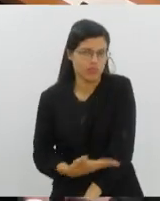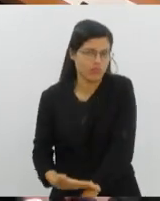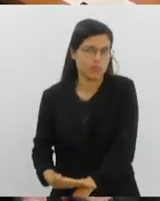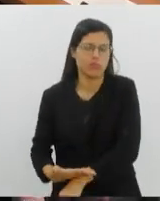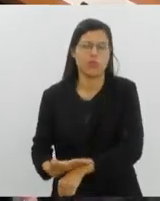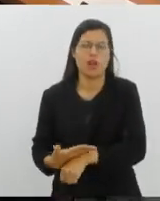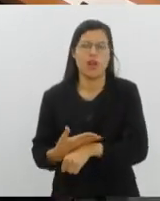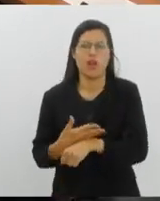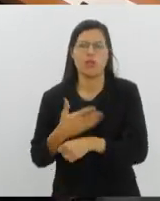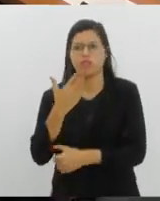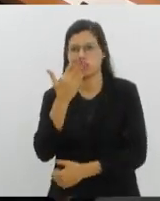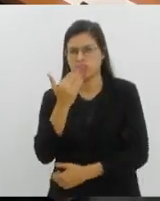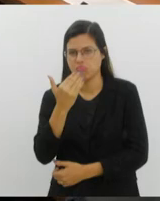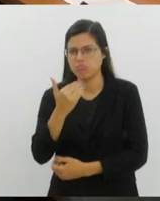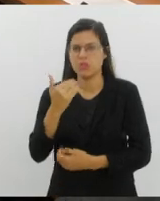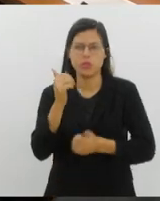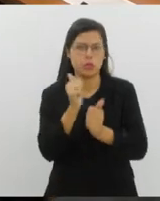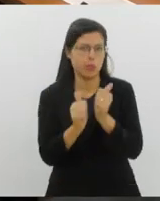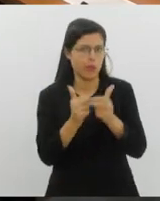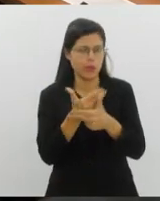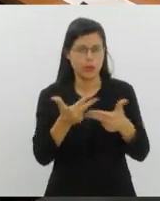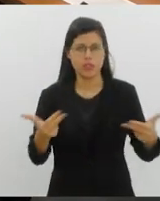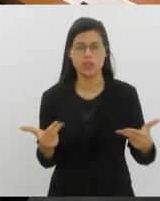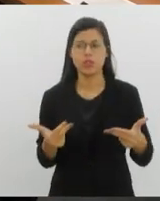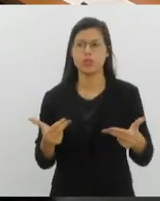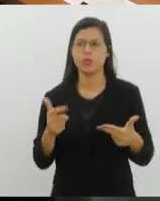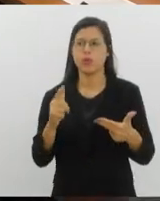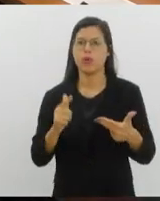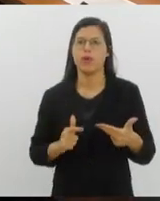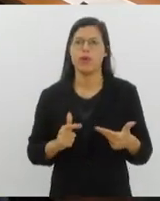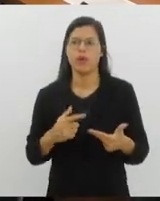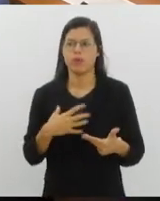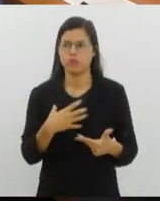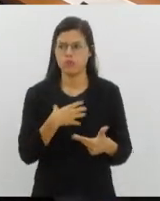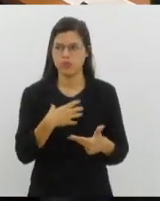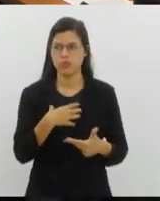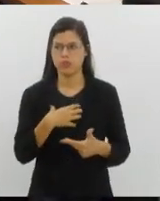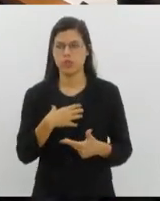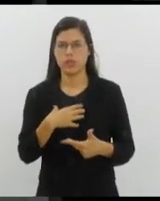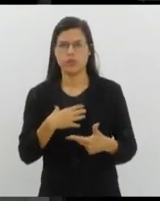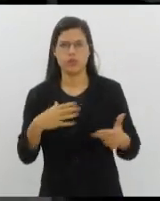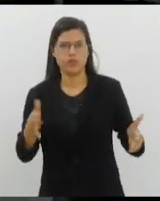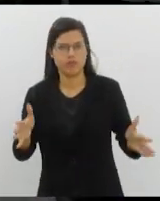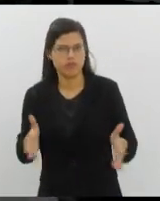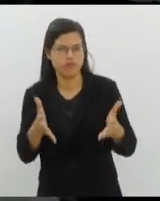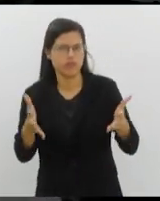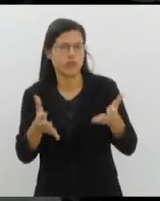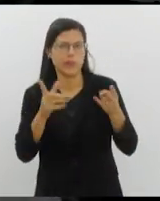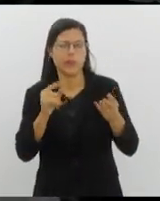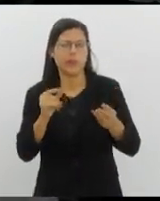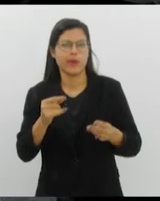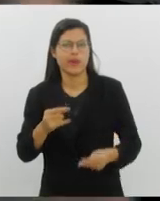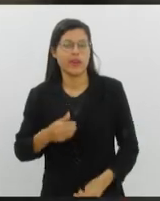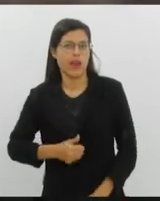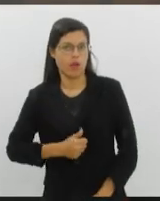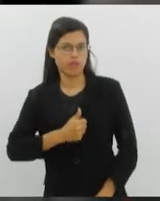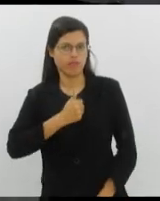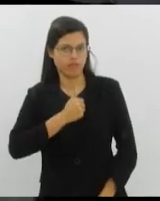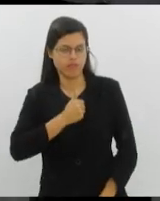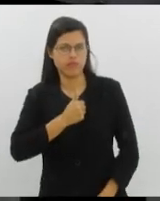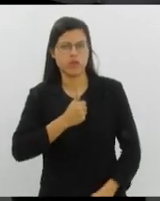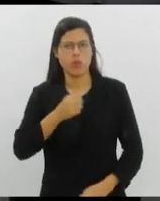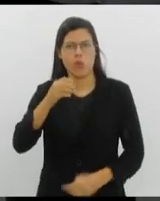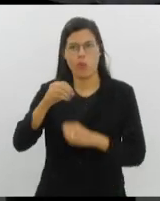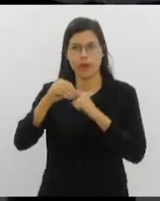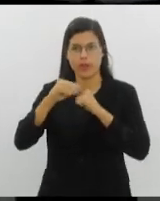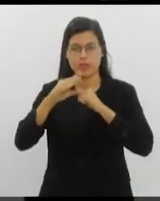culinários, esportivos. Então, é uma forma de cultivar nas pessoas a autoestima, o conhecimento,